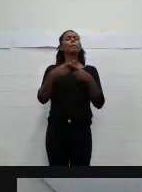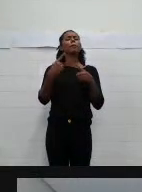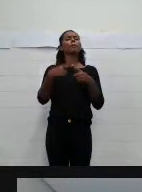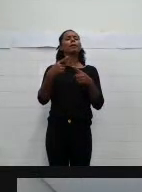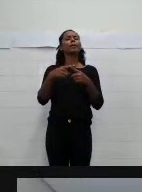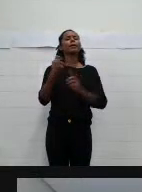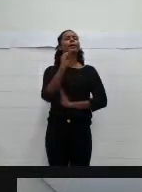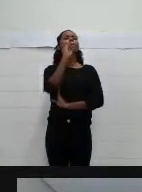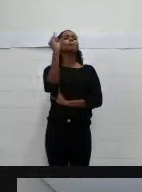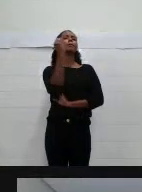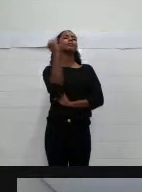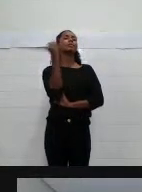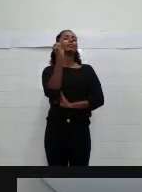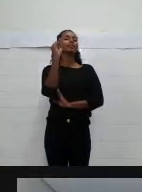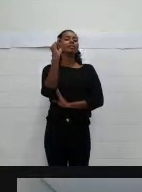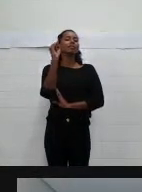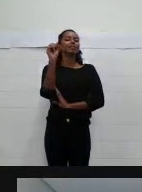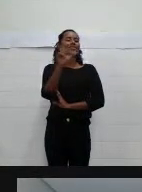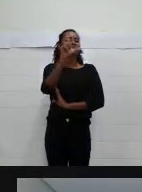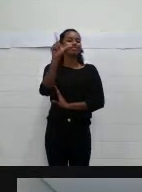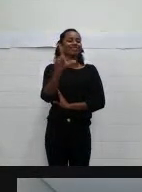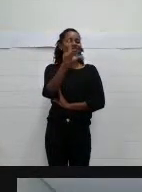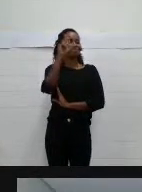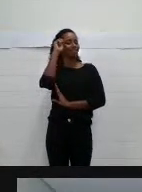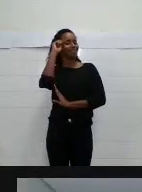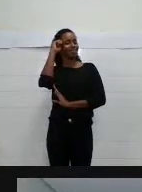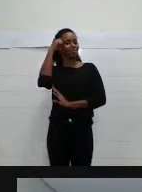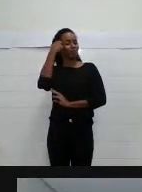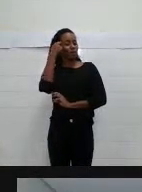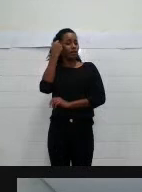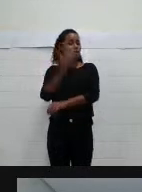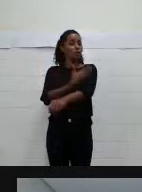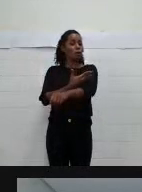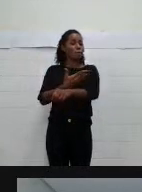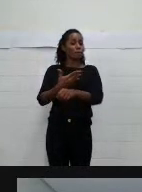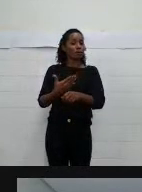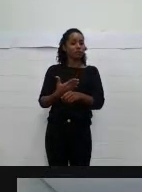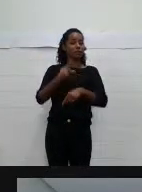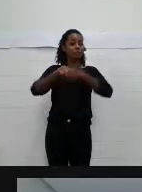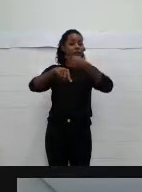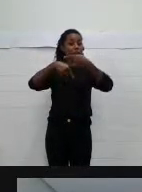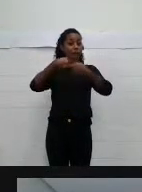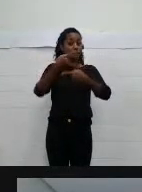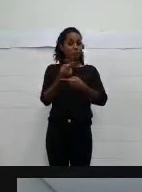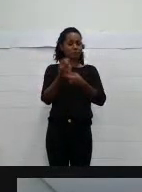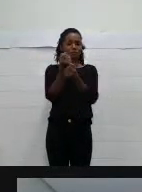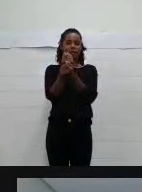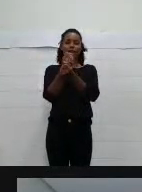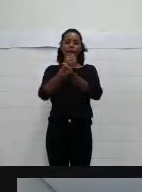branca barra negra na inclusão social das pessoas pretas após o advento da abolição